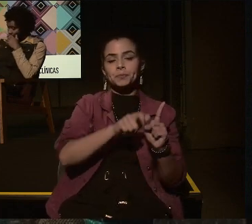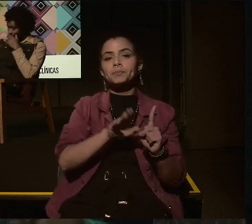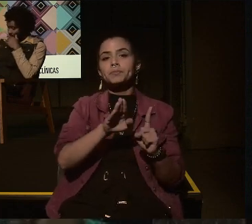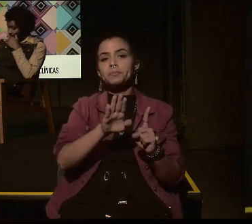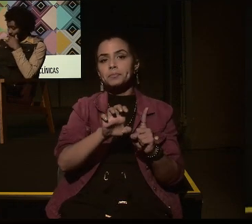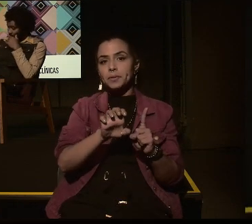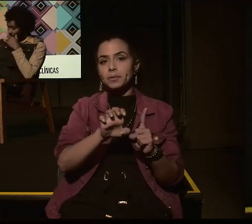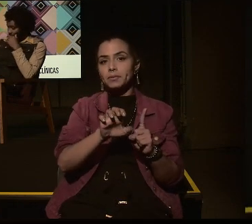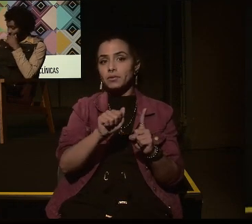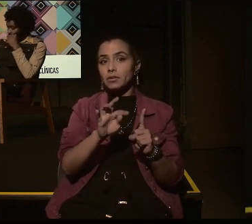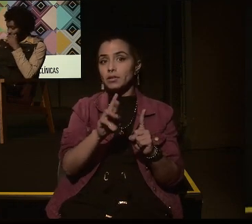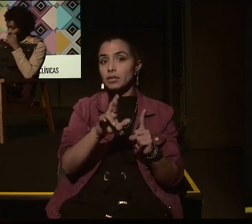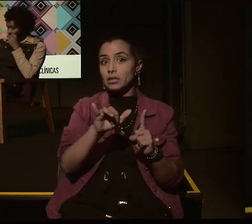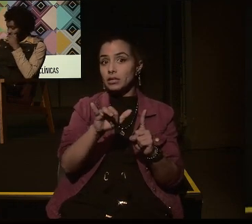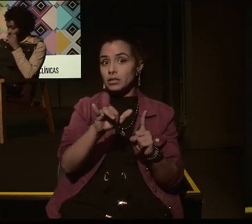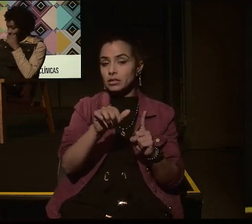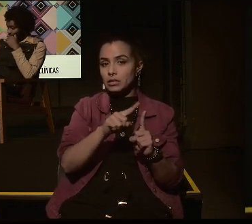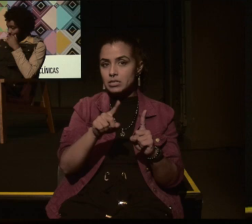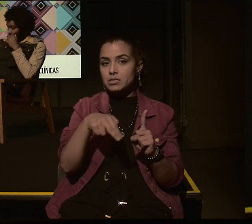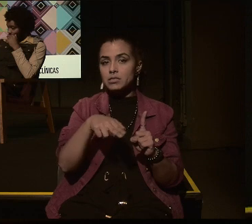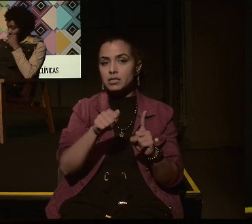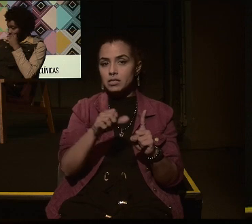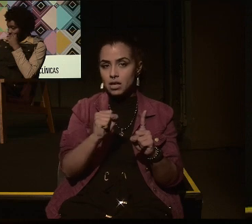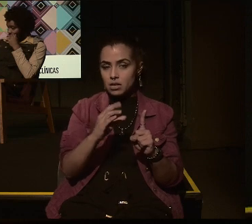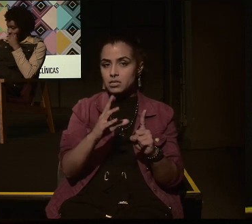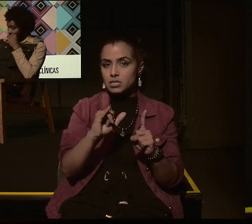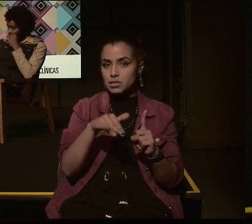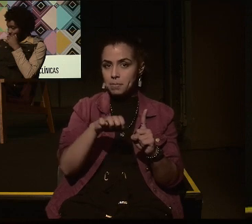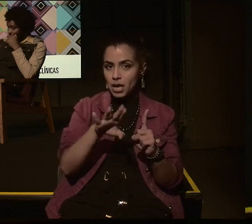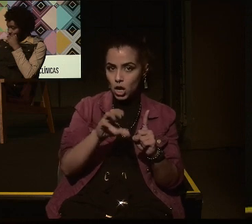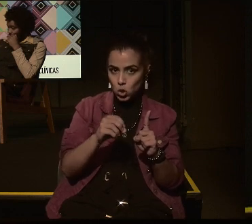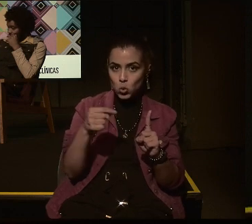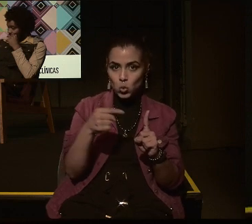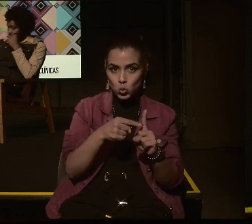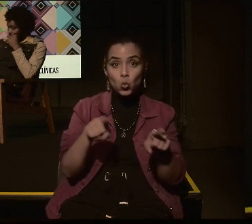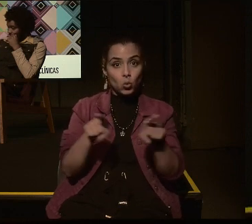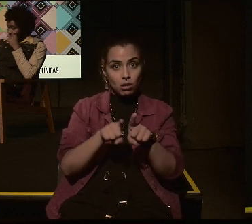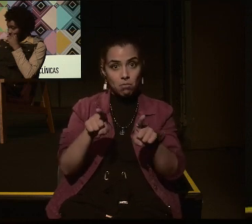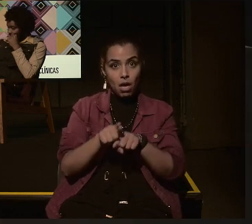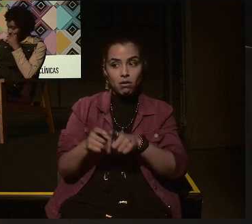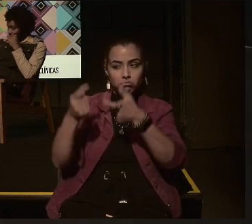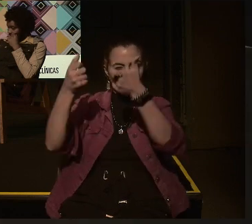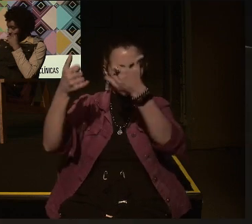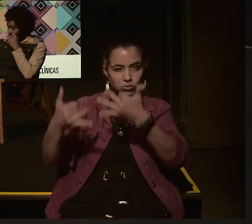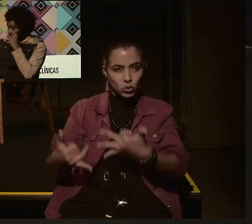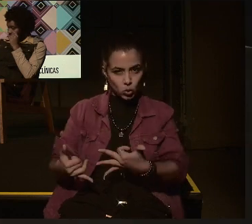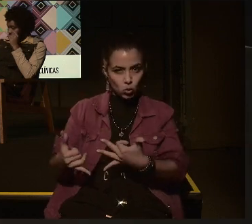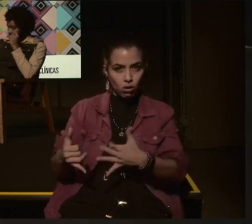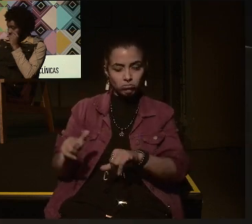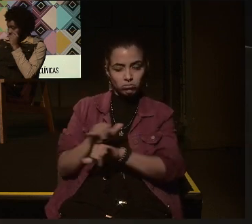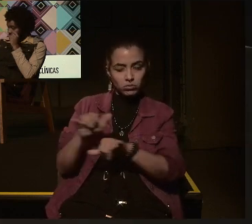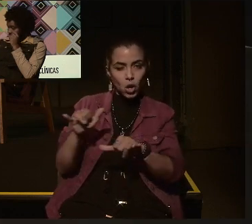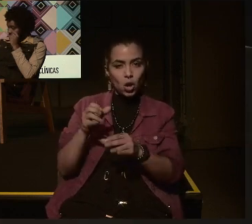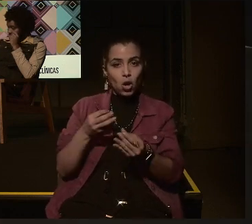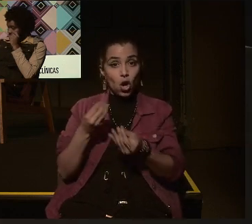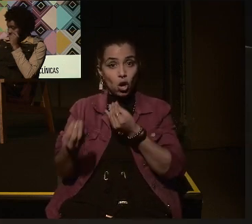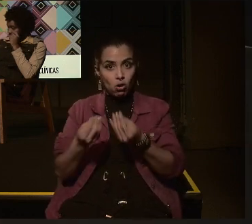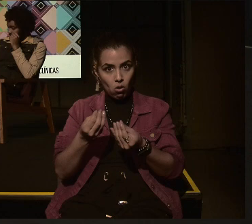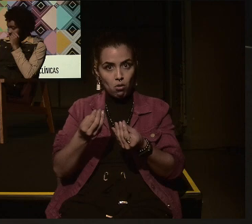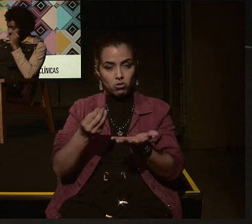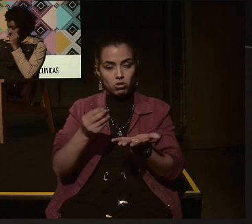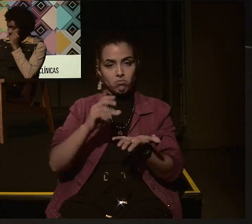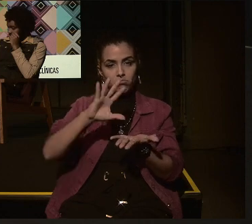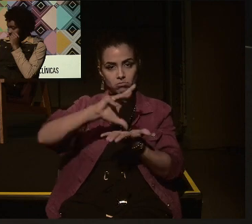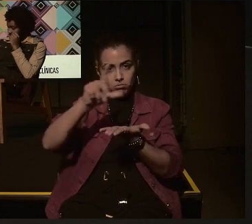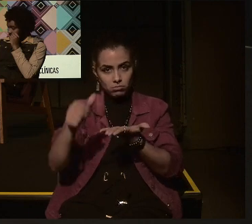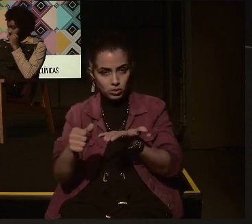quilombo, trazendo o cá para o quilombo do quimbundo, ampliando o quilombo para além da fixação no território